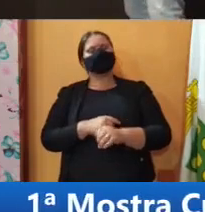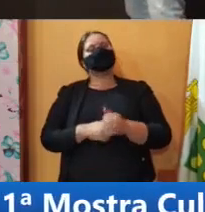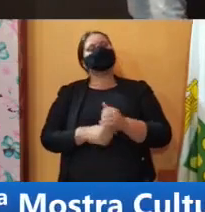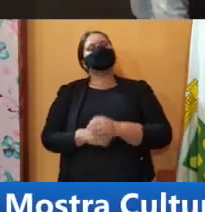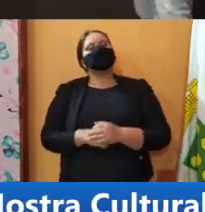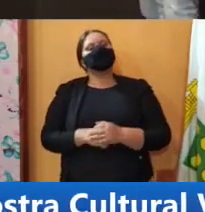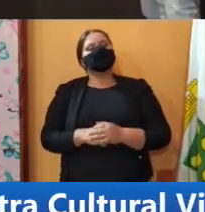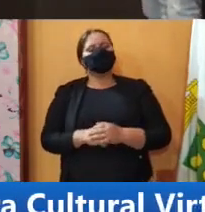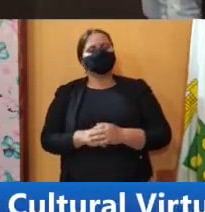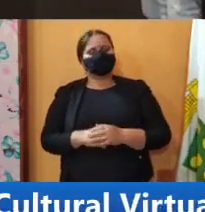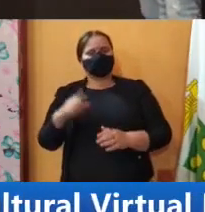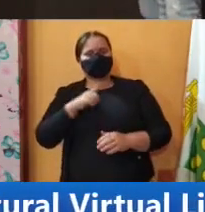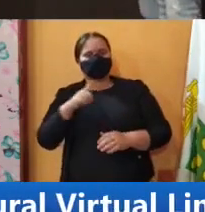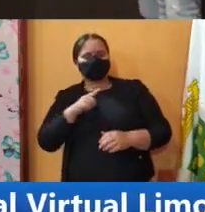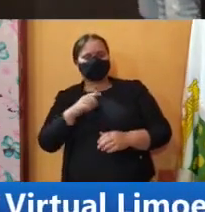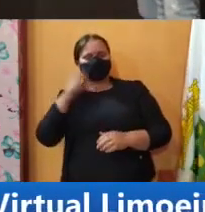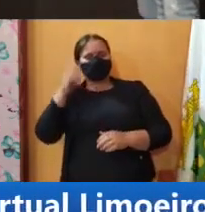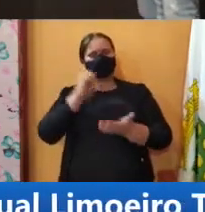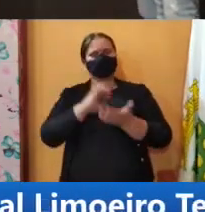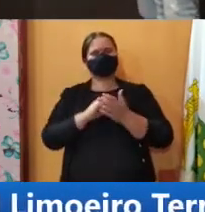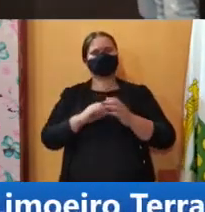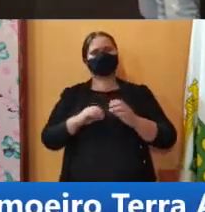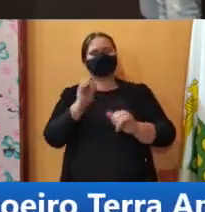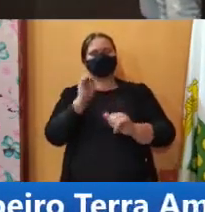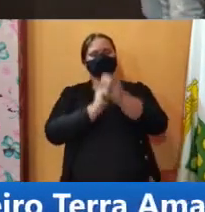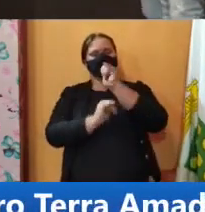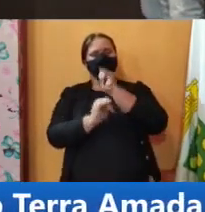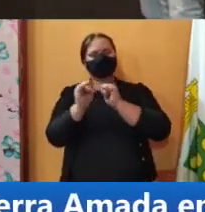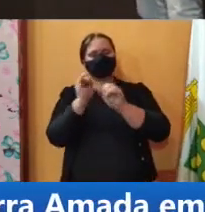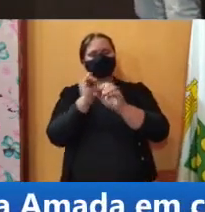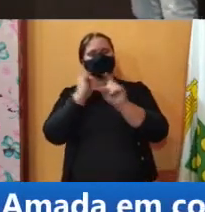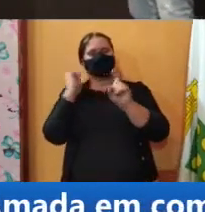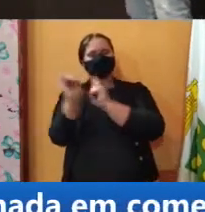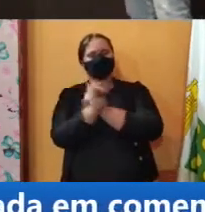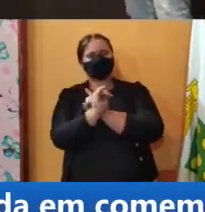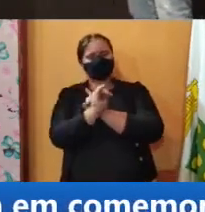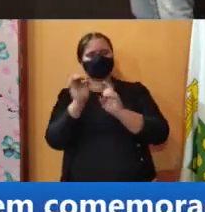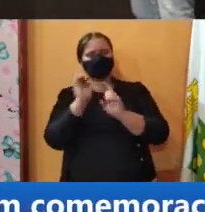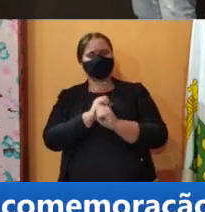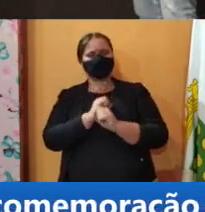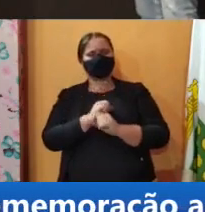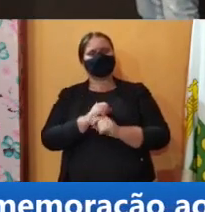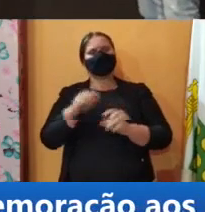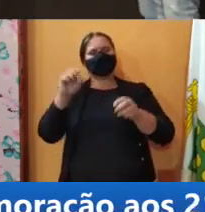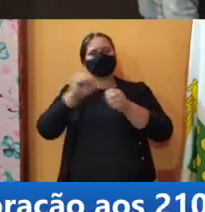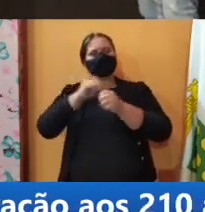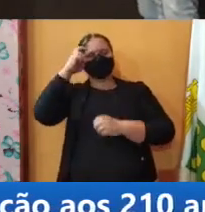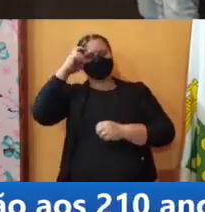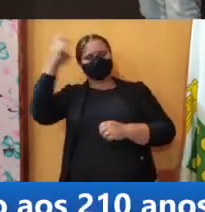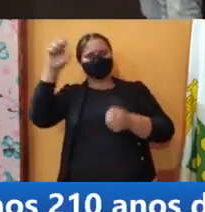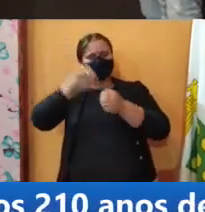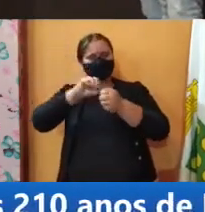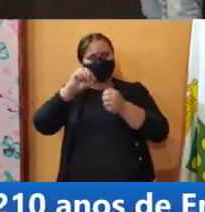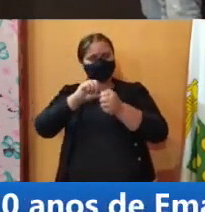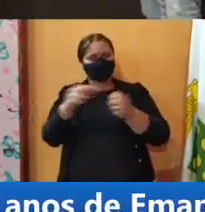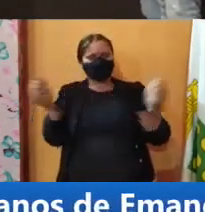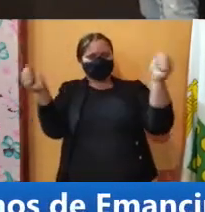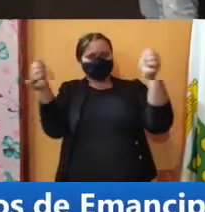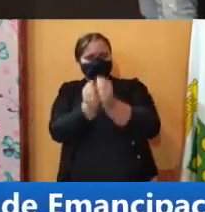e Cultural de Limoeiro, na pessoa do companheiro Sivaldo Venerando Fernando, para que a gente faça uma grande